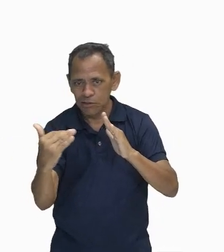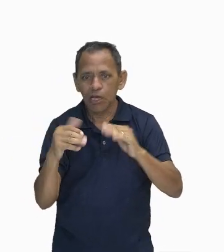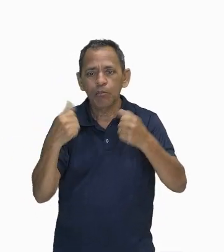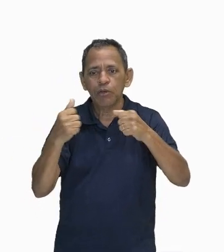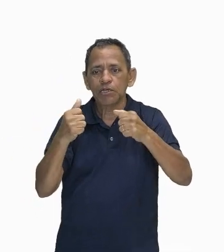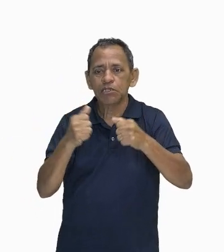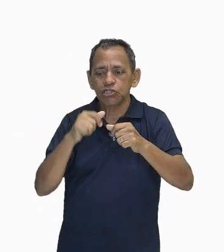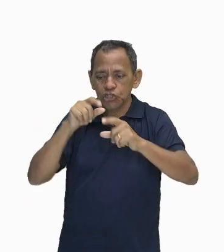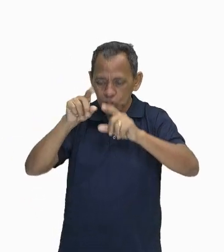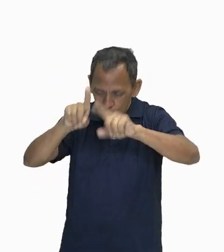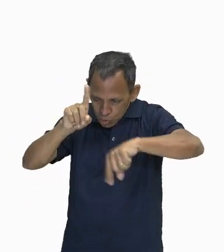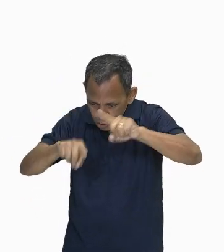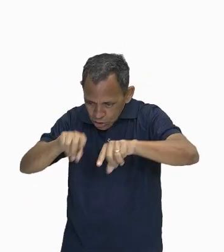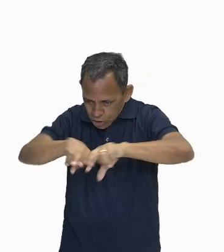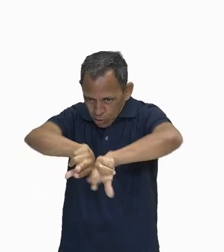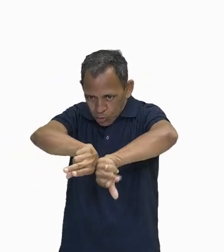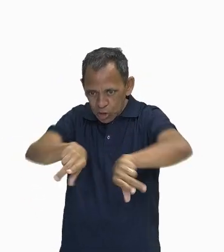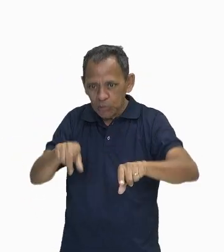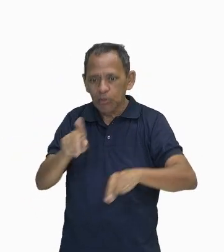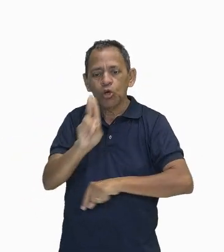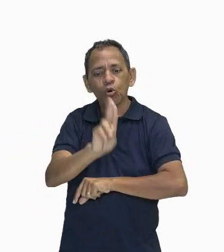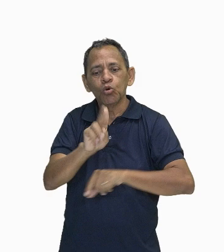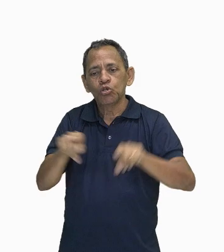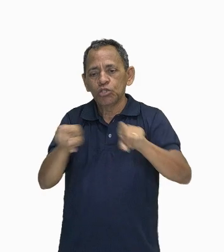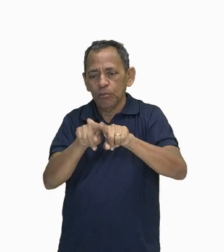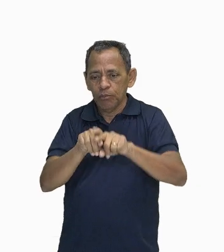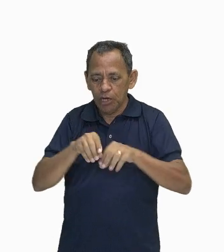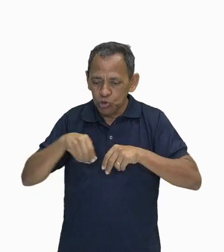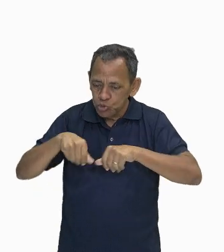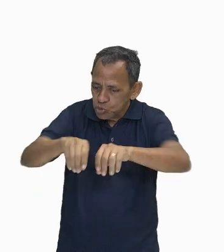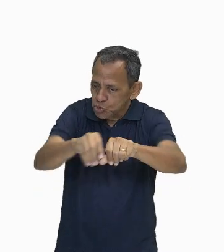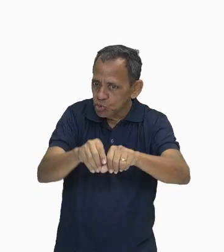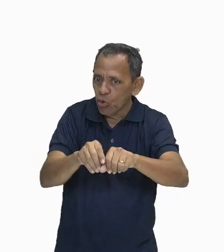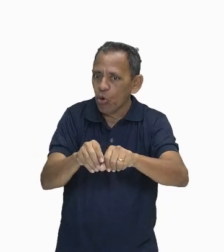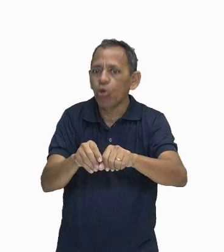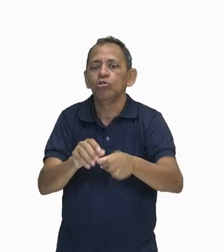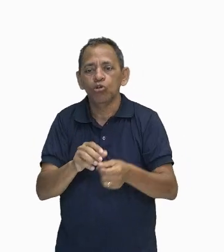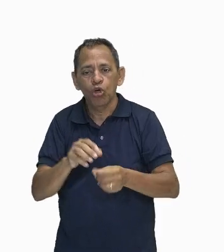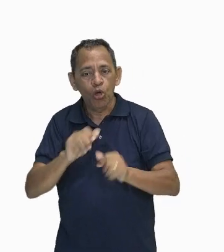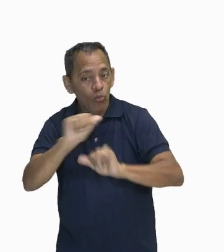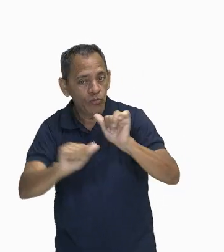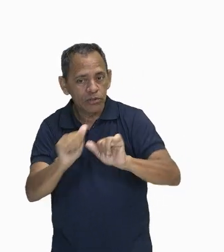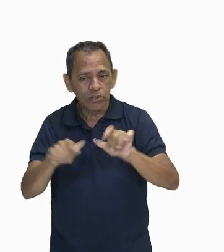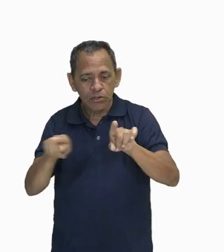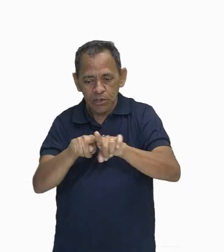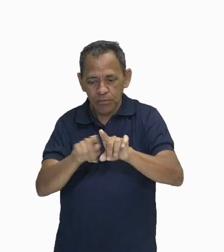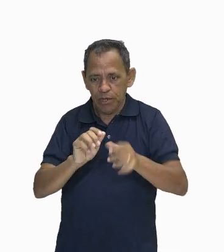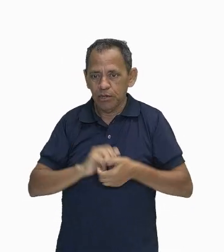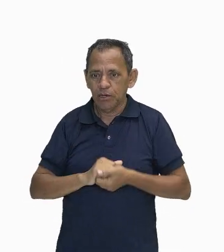também no uso do solo e também na estrutura fundiária, né? Então, são algumas dessas